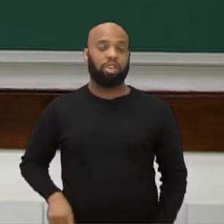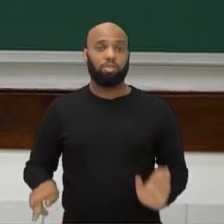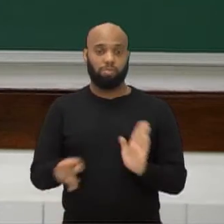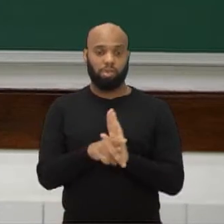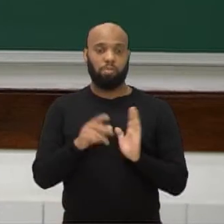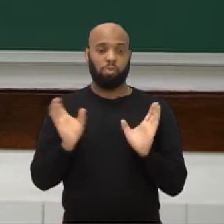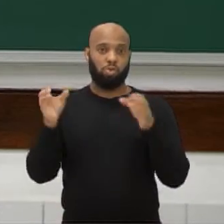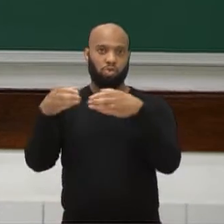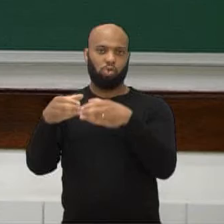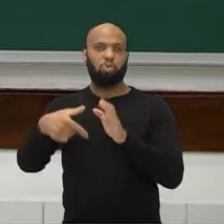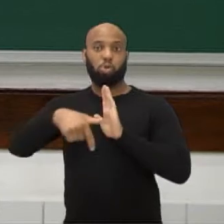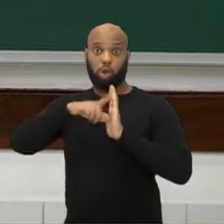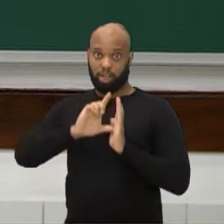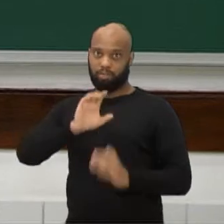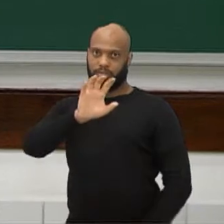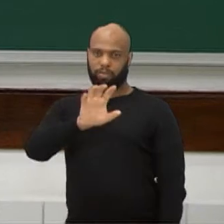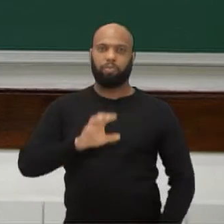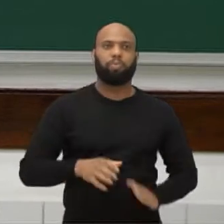ok?